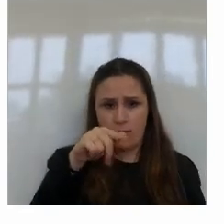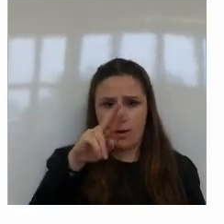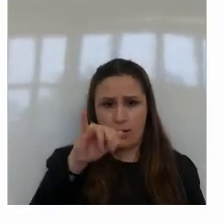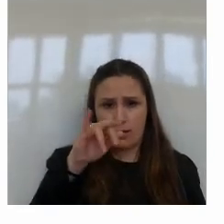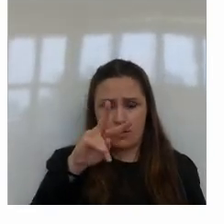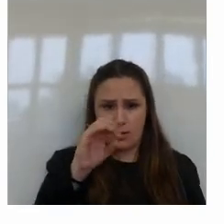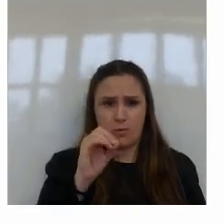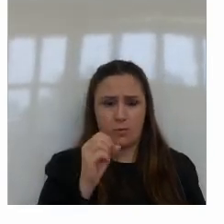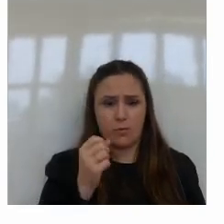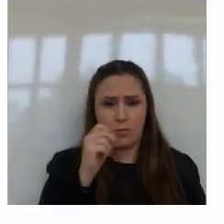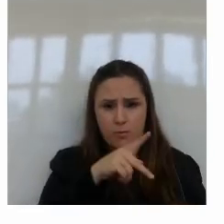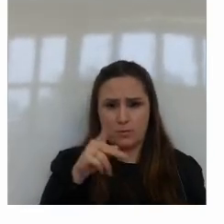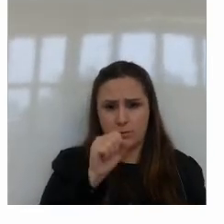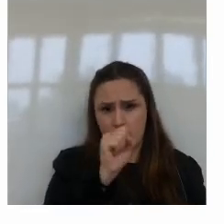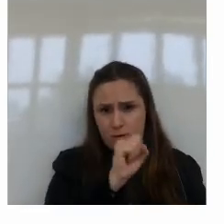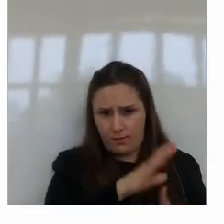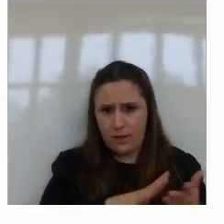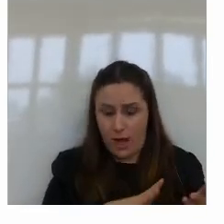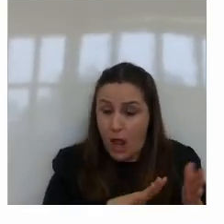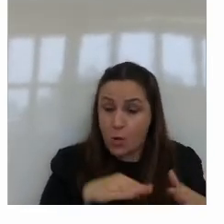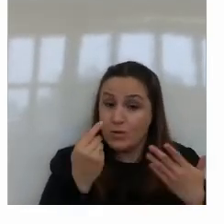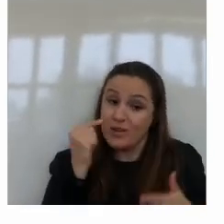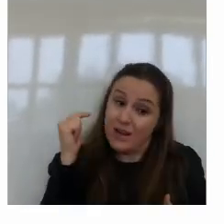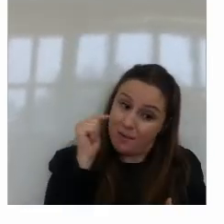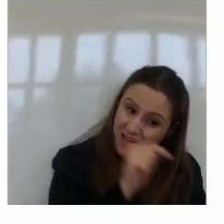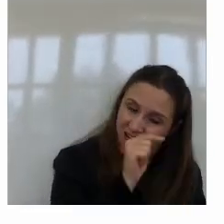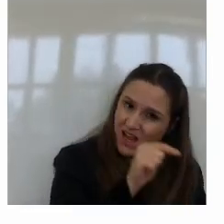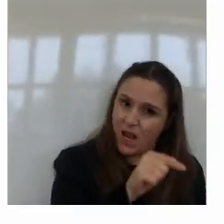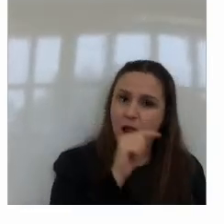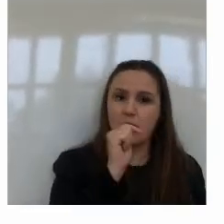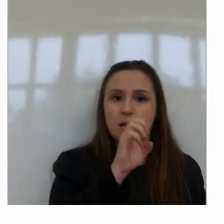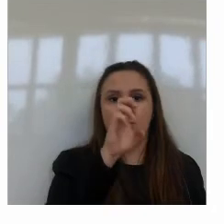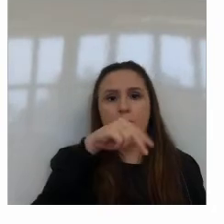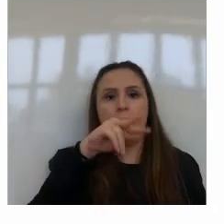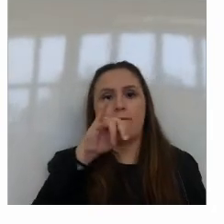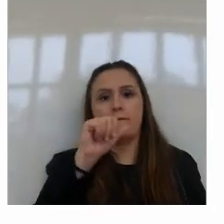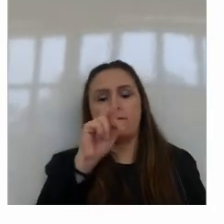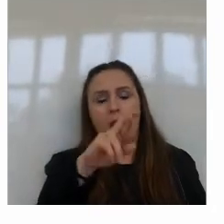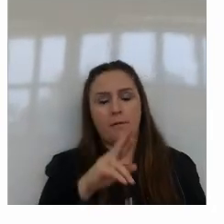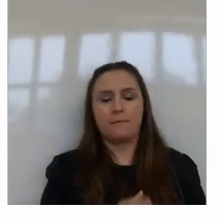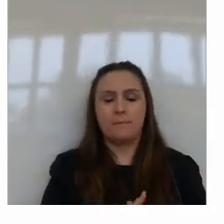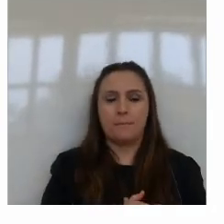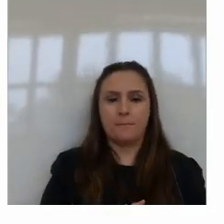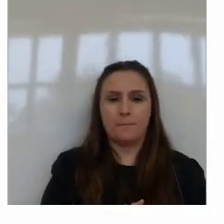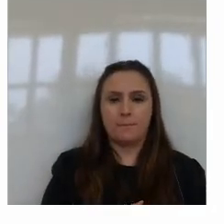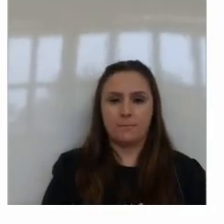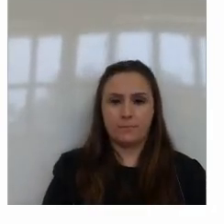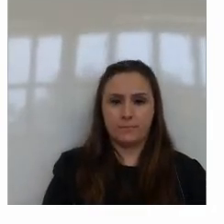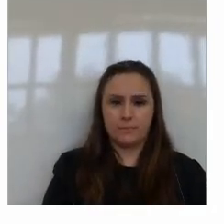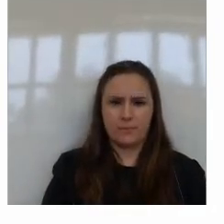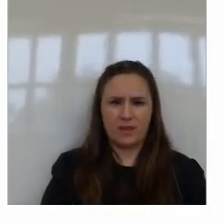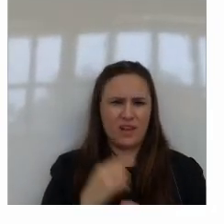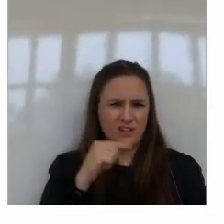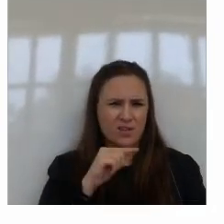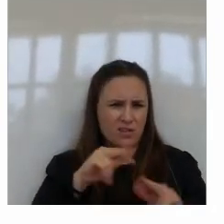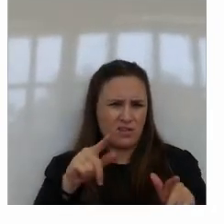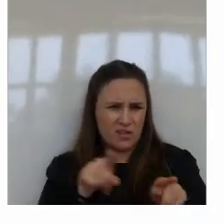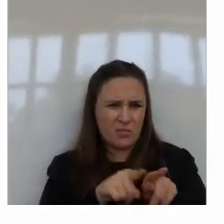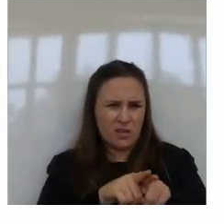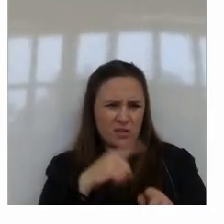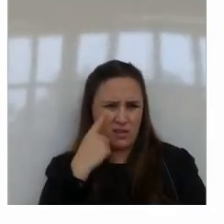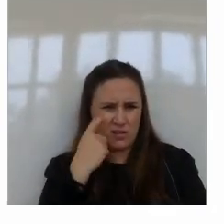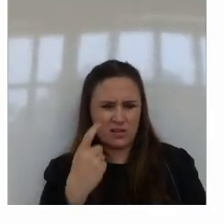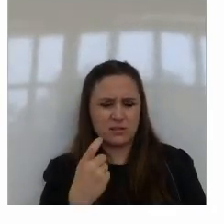vai enviar o arquivo para avaliação do professor quando ele clicar no botão enviar. É isso que essa configuração está